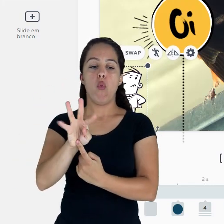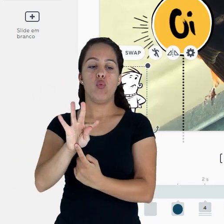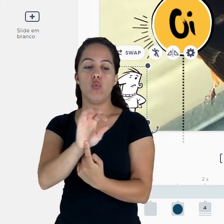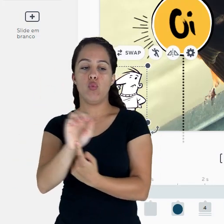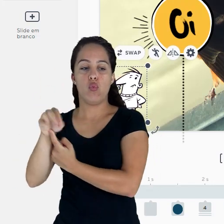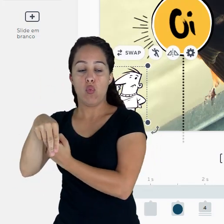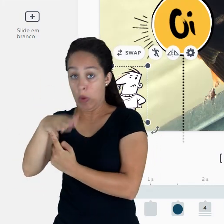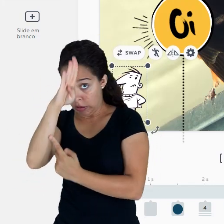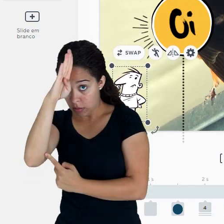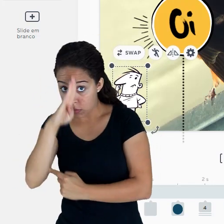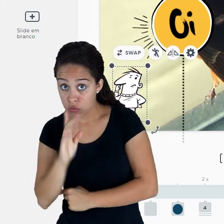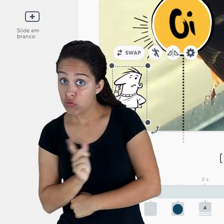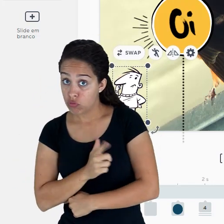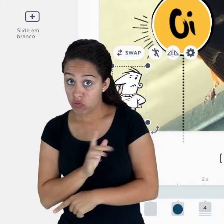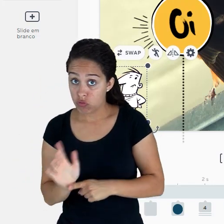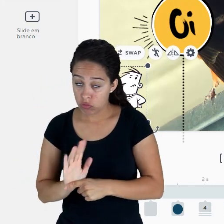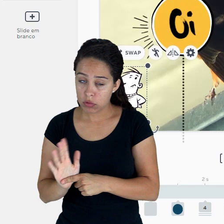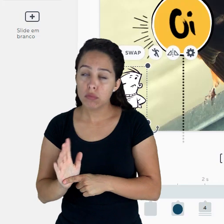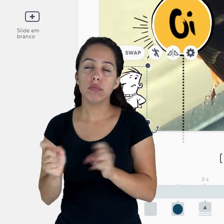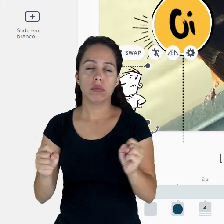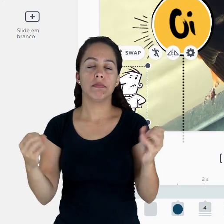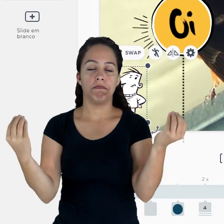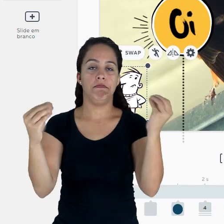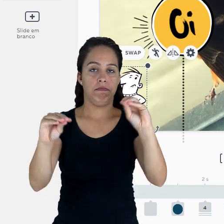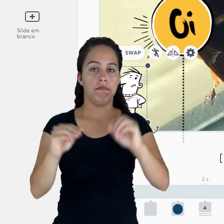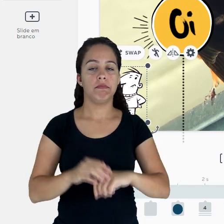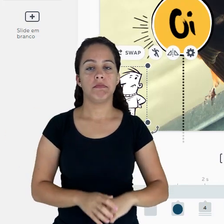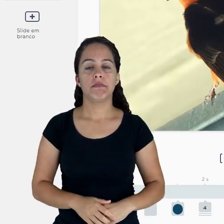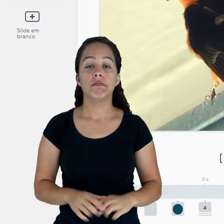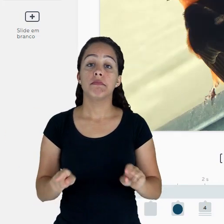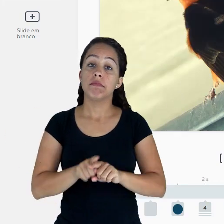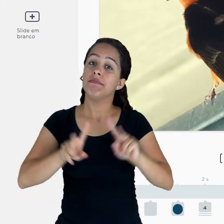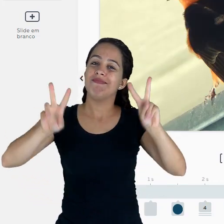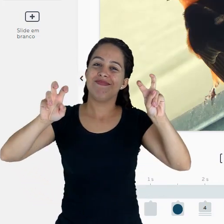gratuito mesma coisa com o som